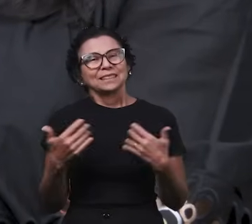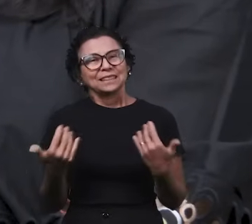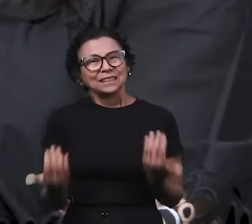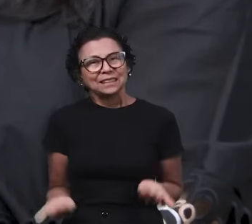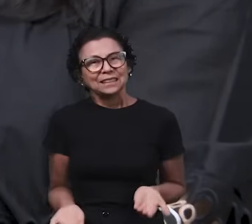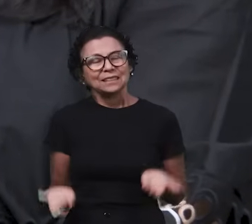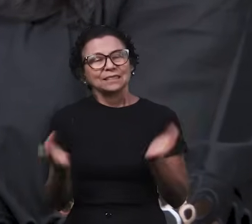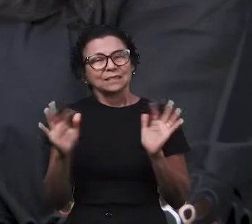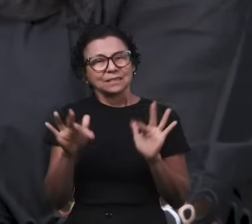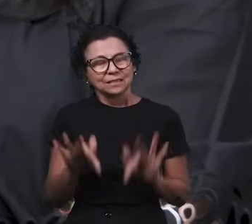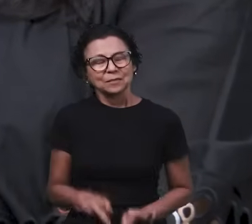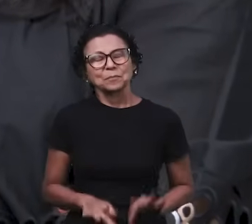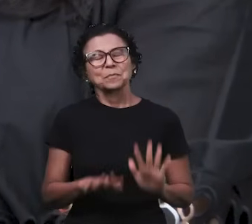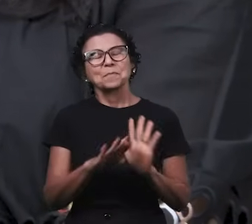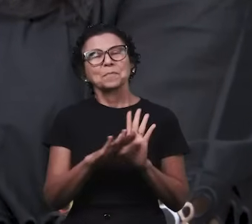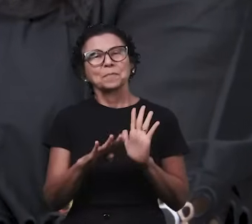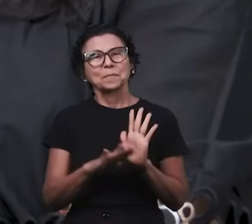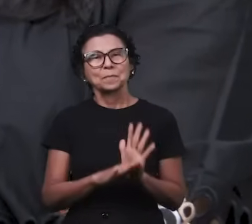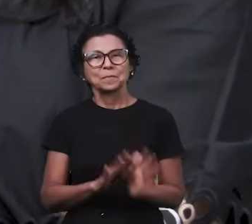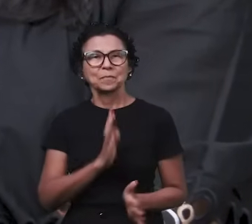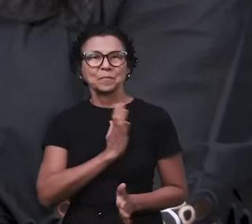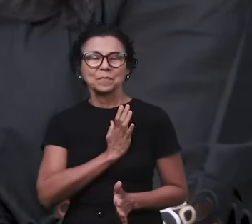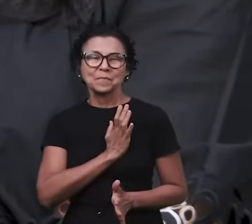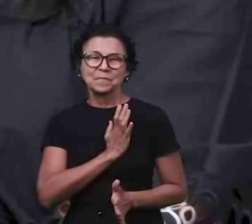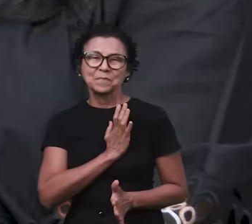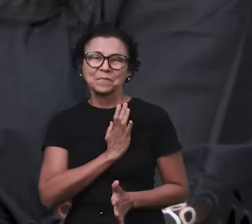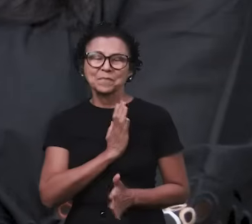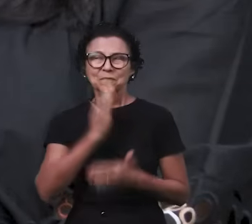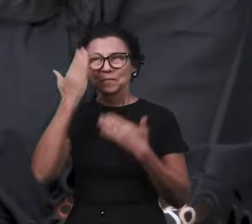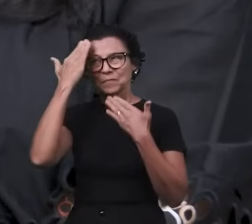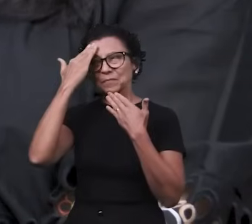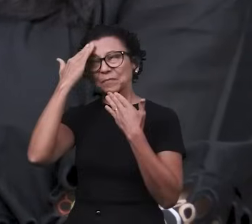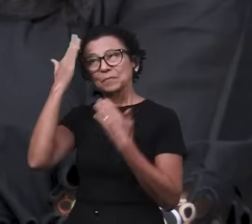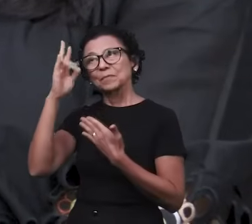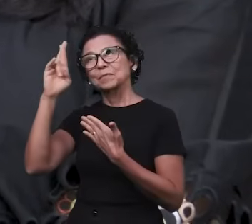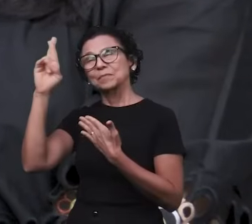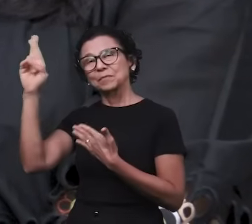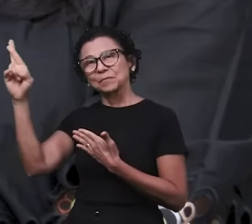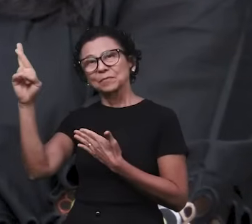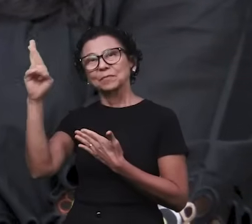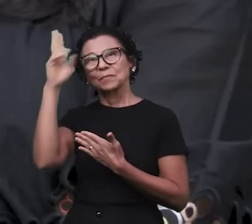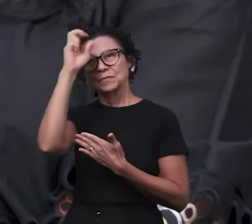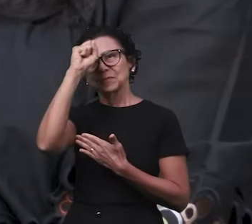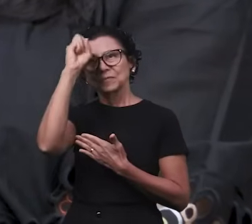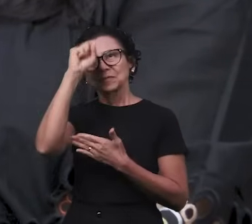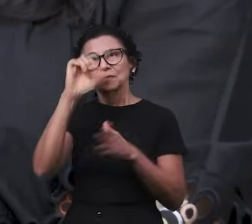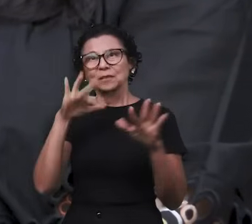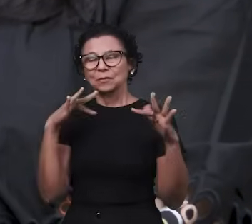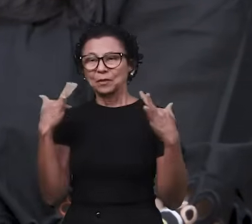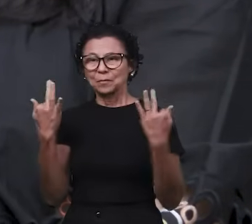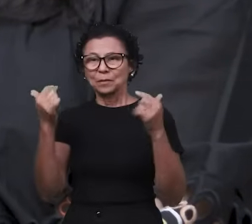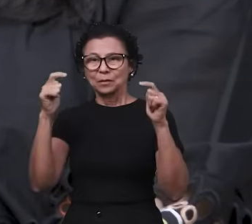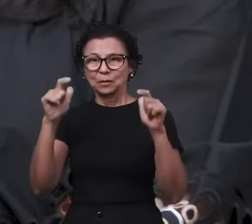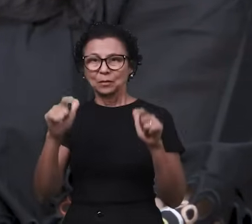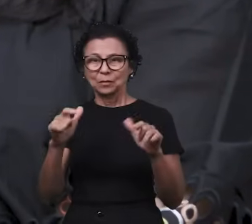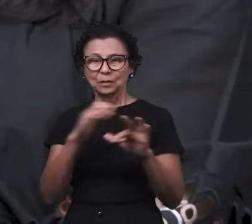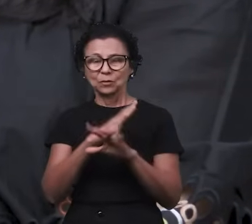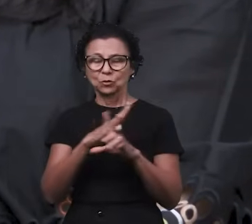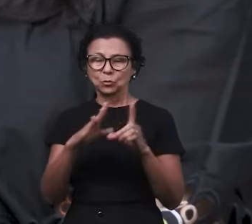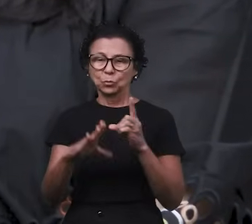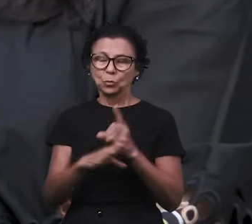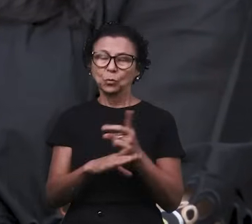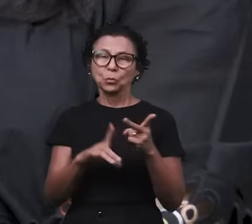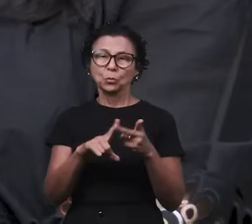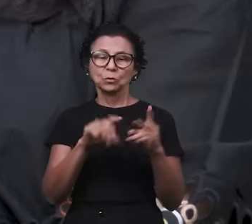nós encerramos com o nosso coração cheio de gratidão ao Senhor, aprendendo que a família é lugar de culto, lugar